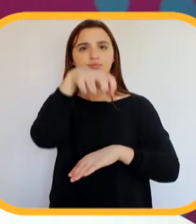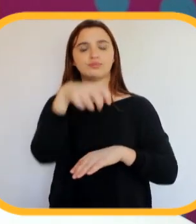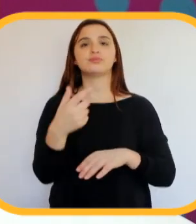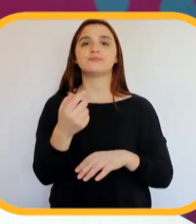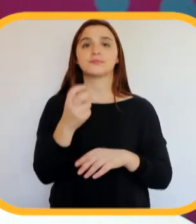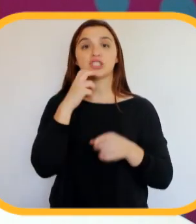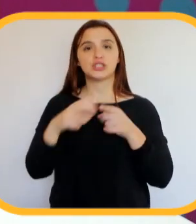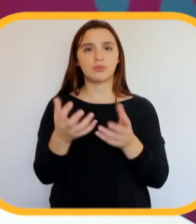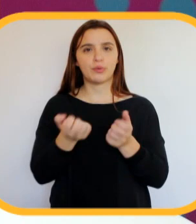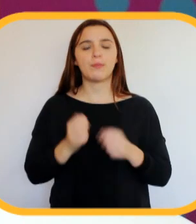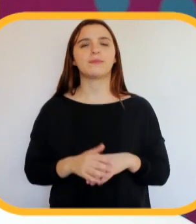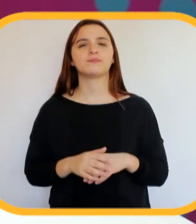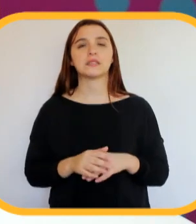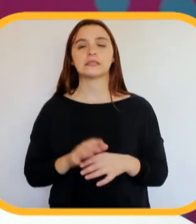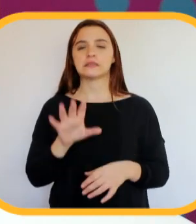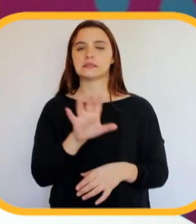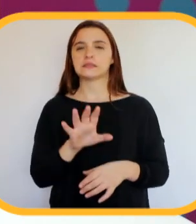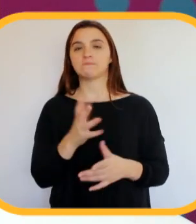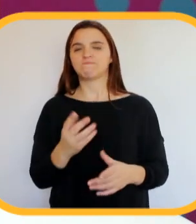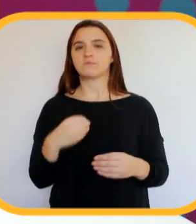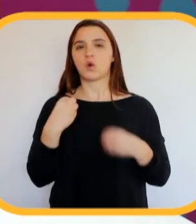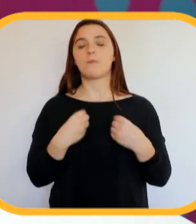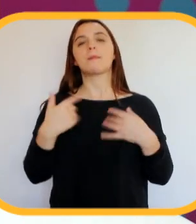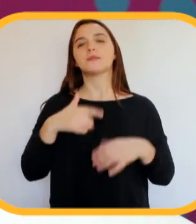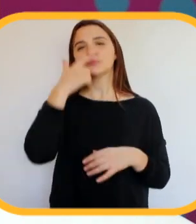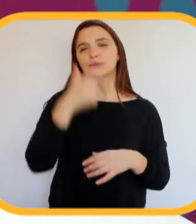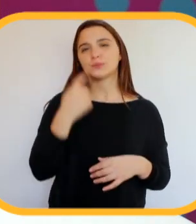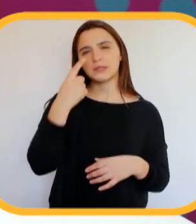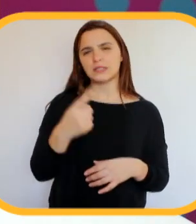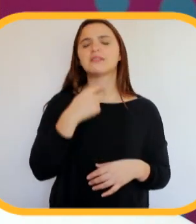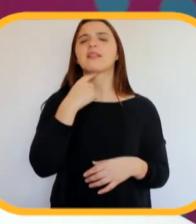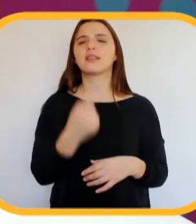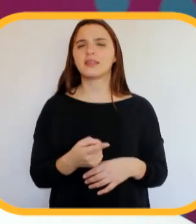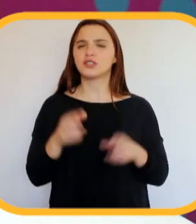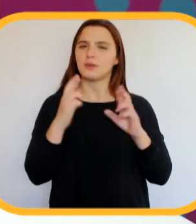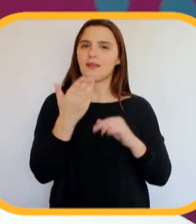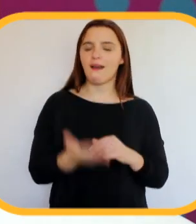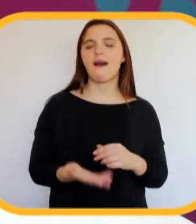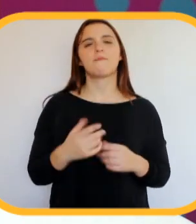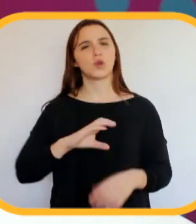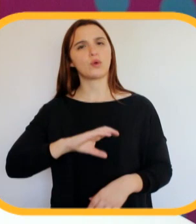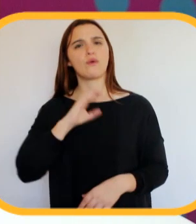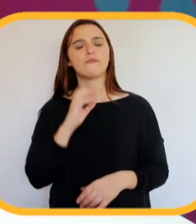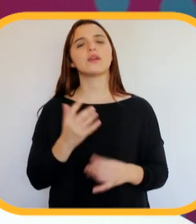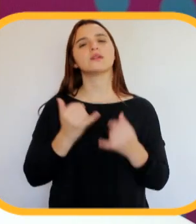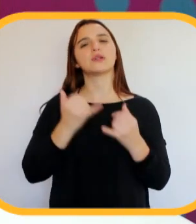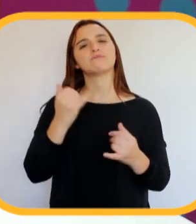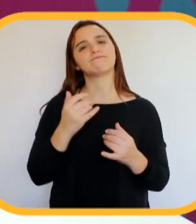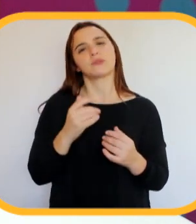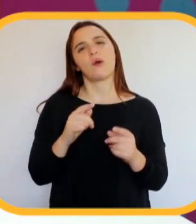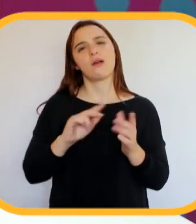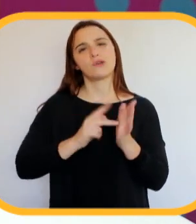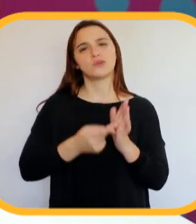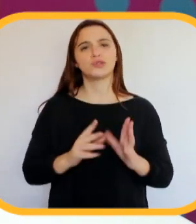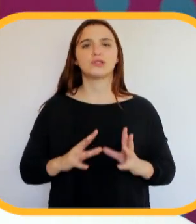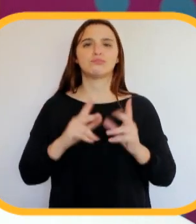edifícios. Apesar do cenário preocupante, os especialistas ainda dizem que há esperança e confiam no avanço tecnológico para reverter